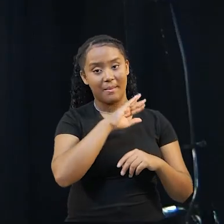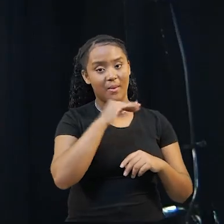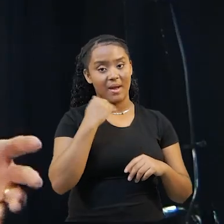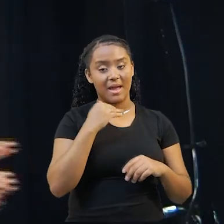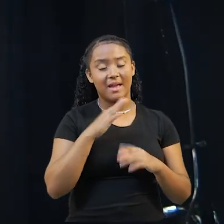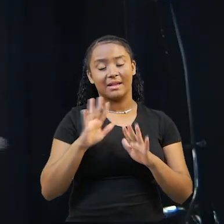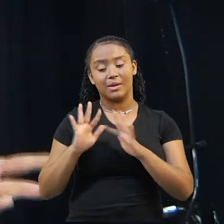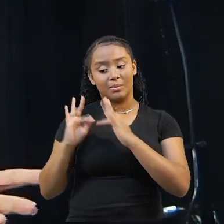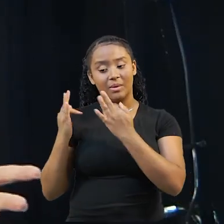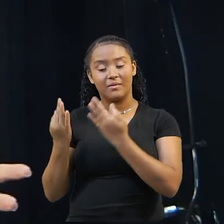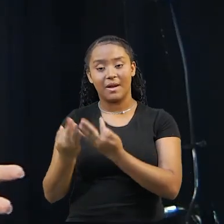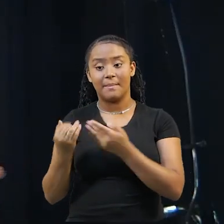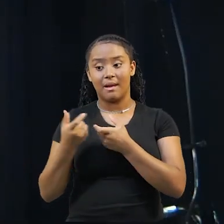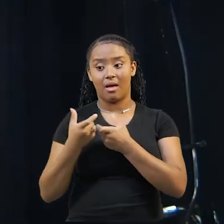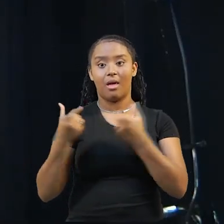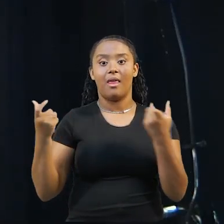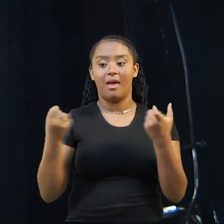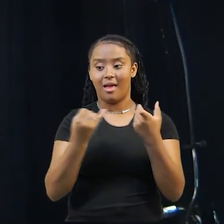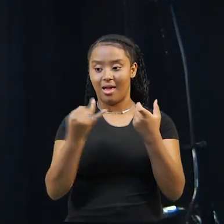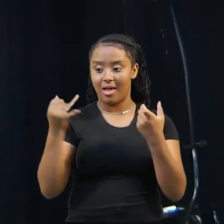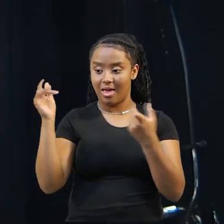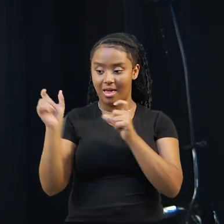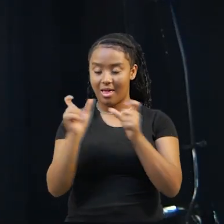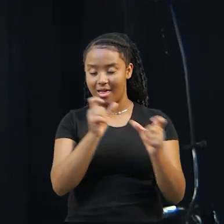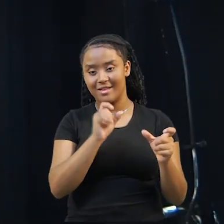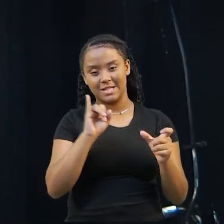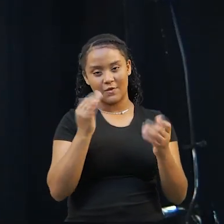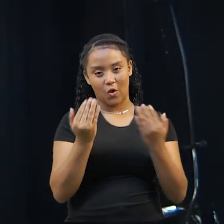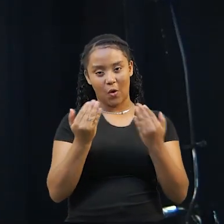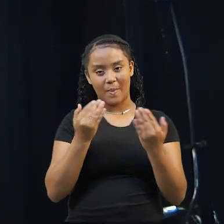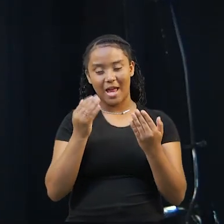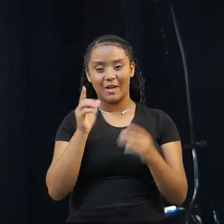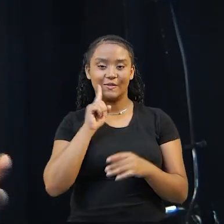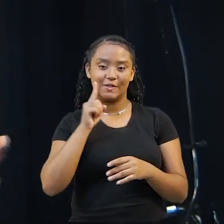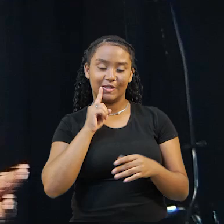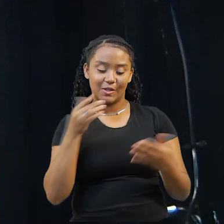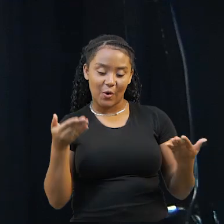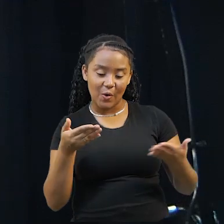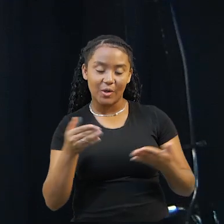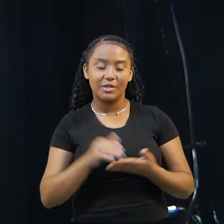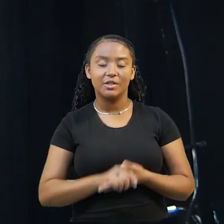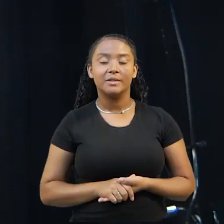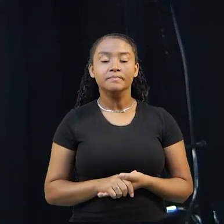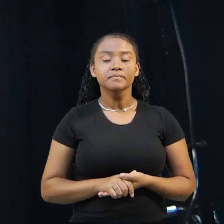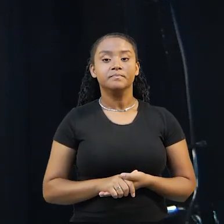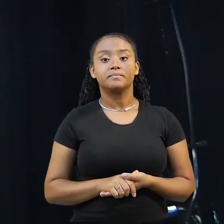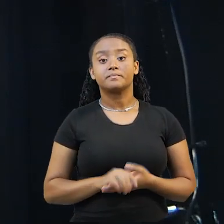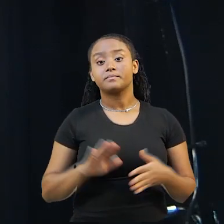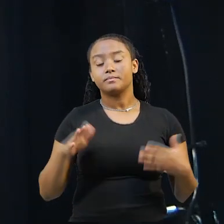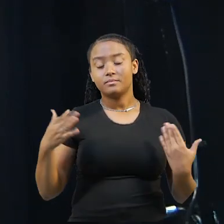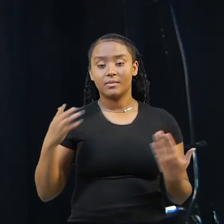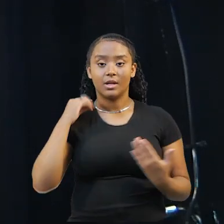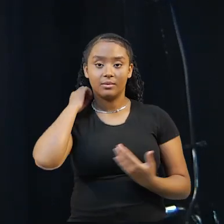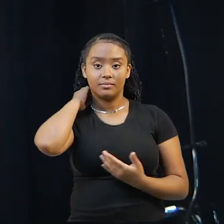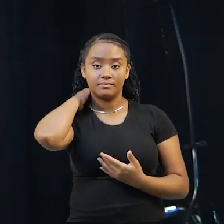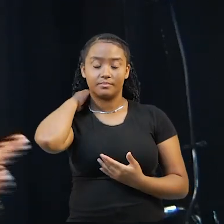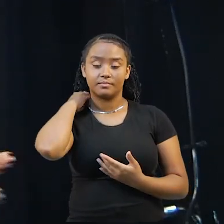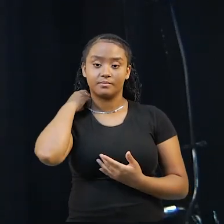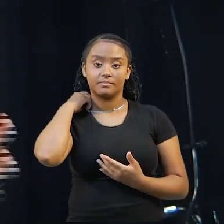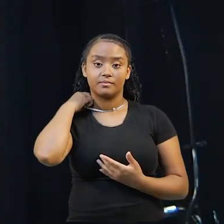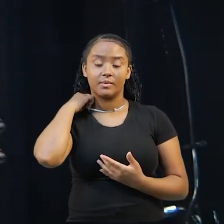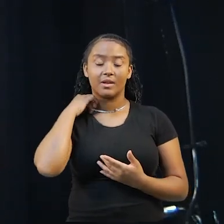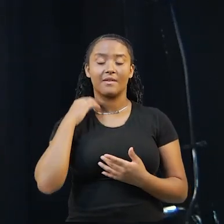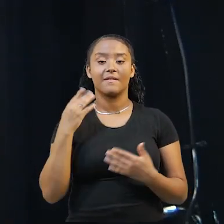né, uma família grande para os dias de hoje. Então, isso também me fez ter um